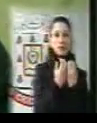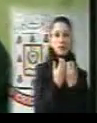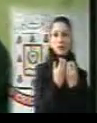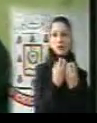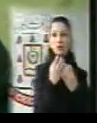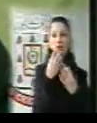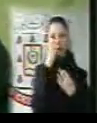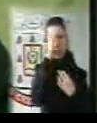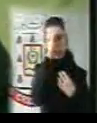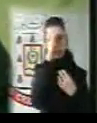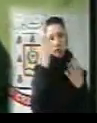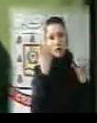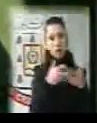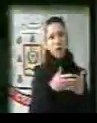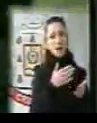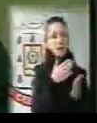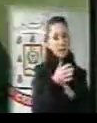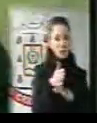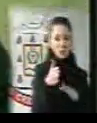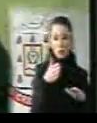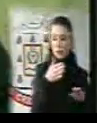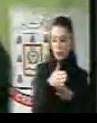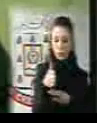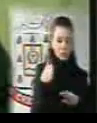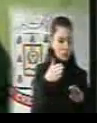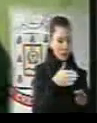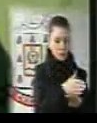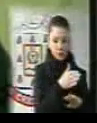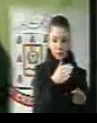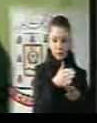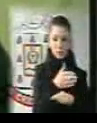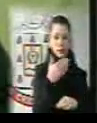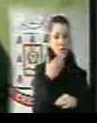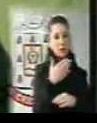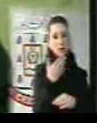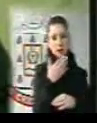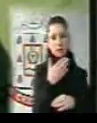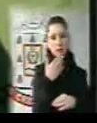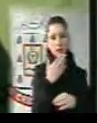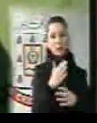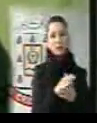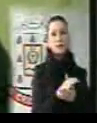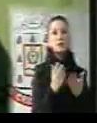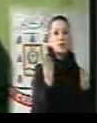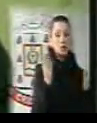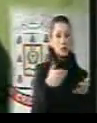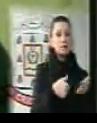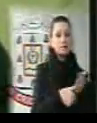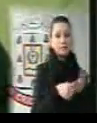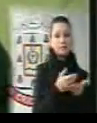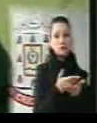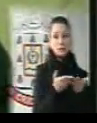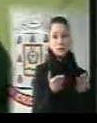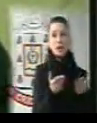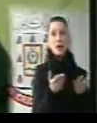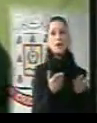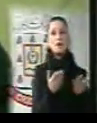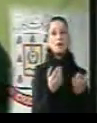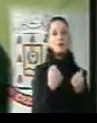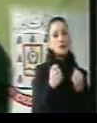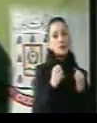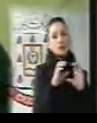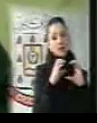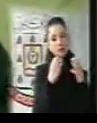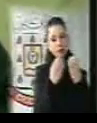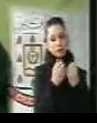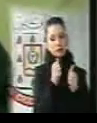Daniel já foi vencido todas as etapas dentro do DENIT, do DEINFRA, volto a afirmar. Foi aprovado no Conselho de Administração do DEINFRA